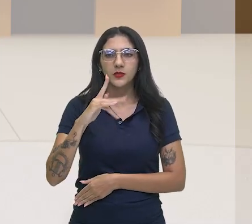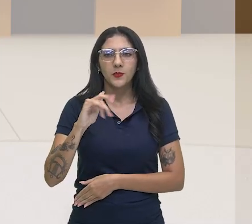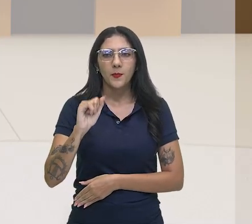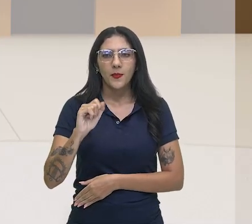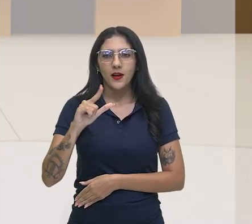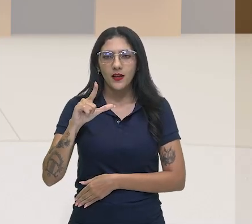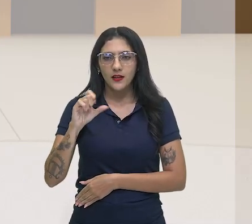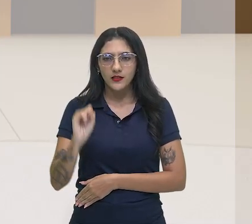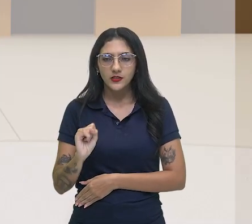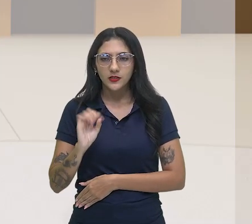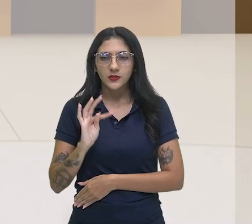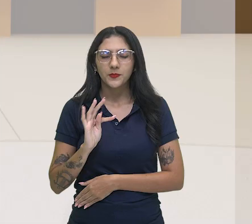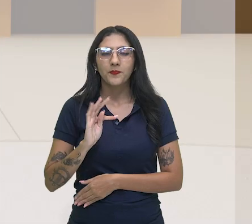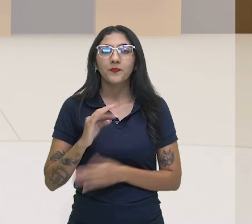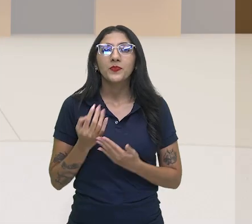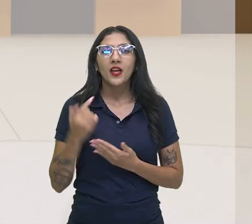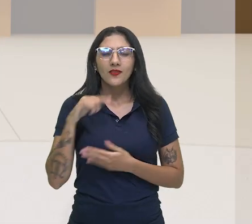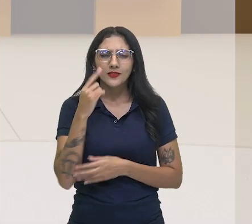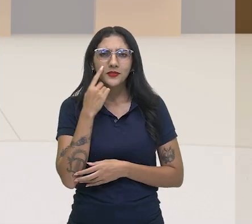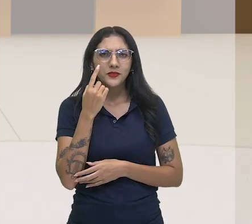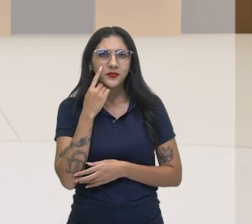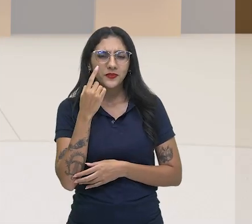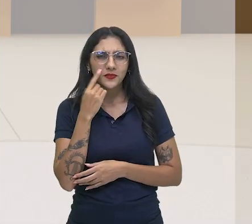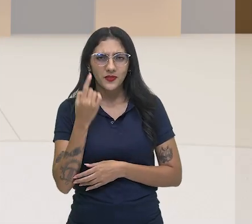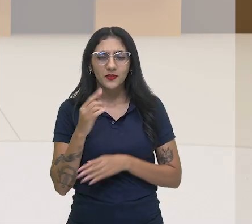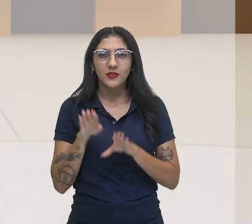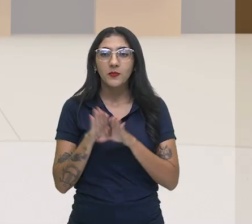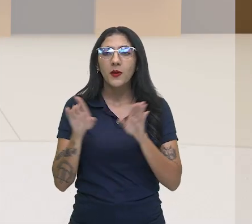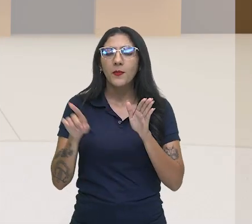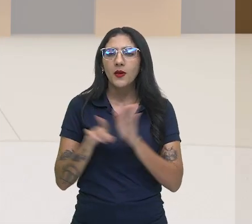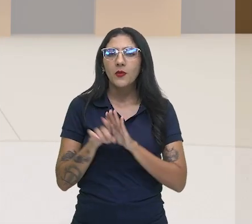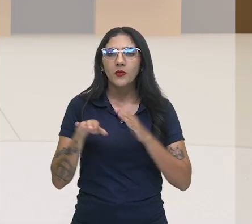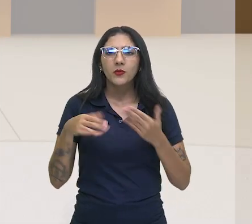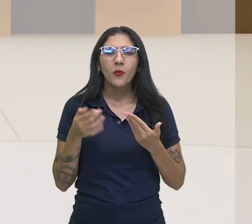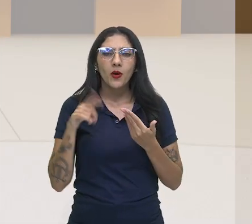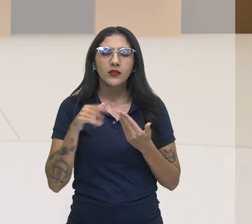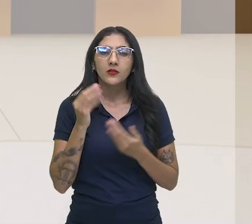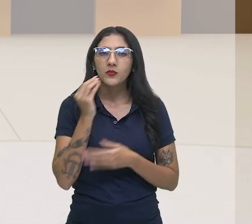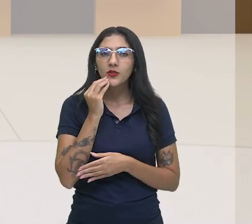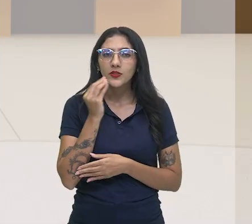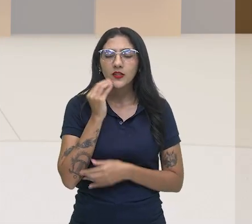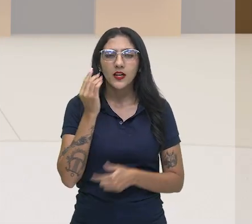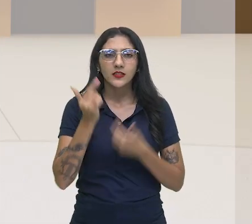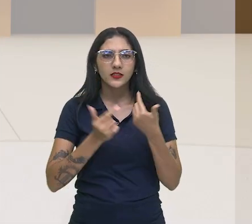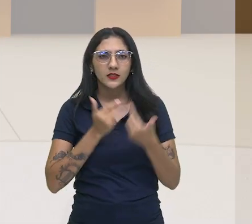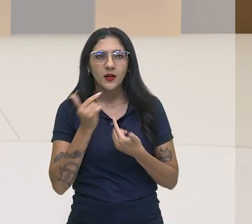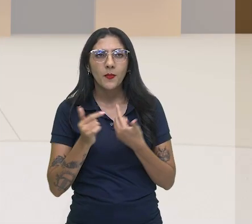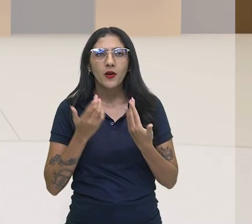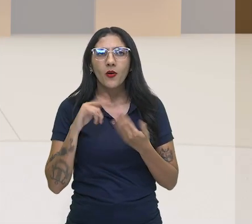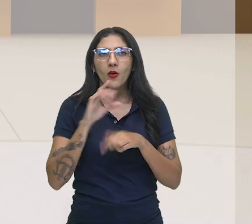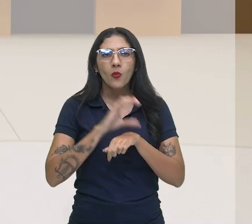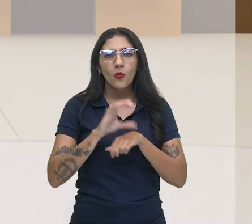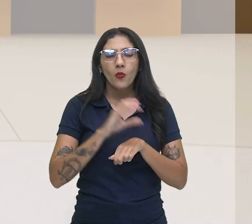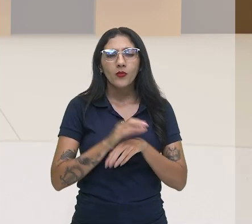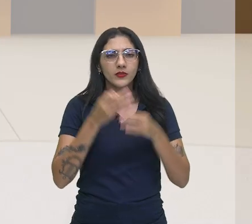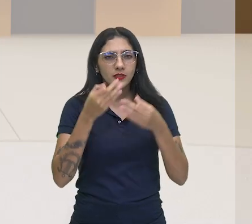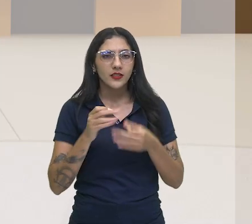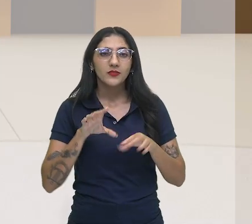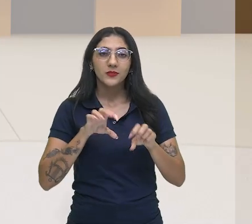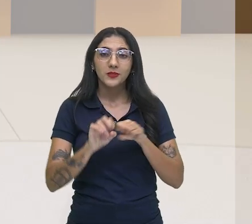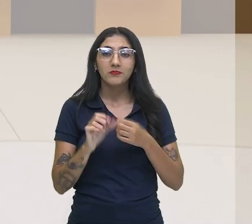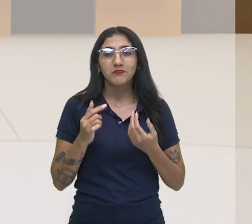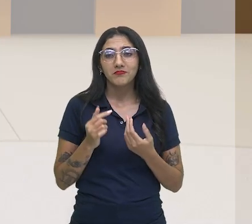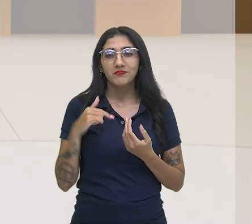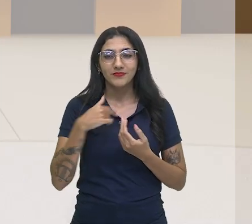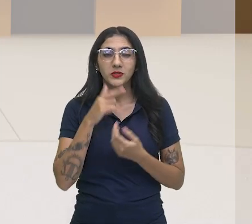e depois vocês viram, nós fizemos a pergunta quais são as oportunidades de trabalho, qual é a formação necessária e nós tivemos as